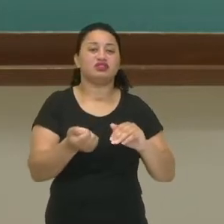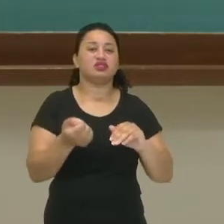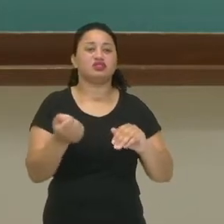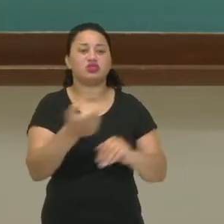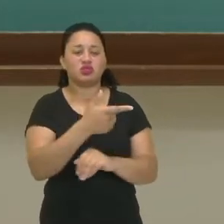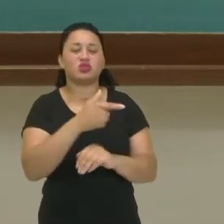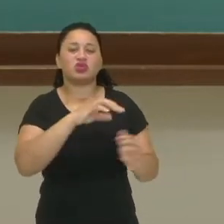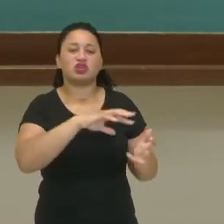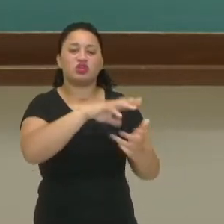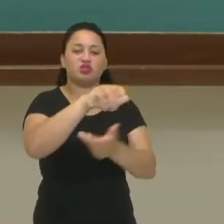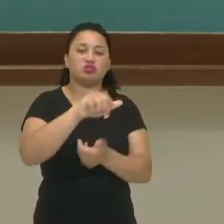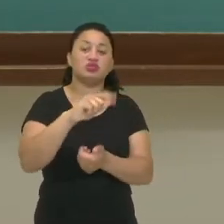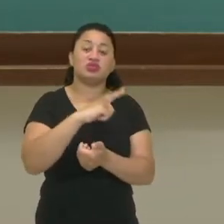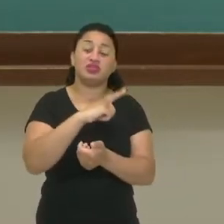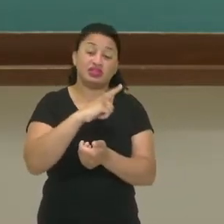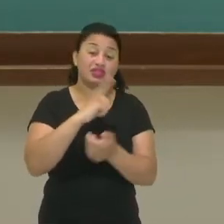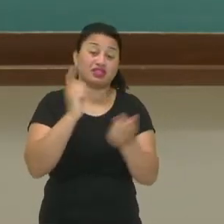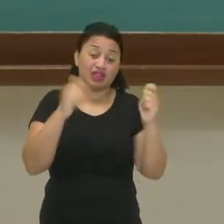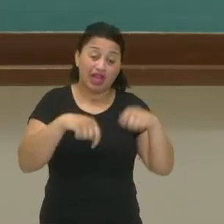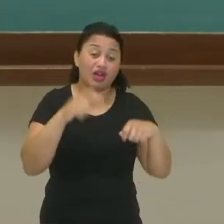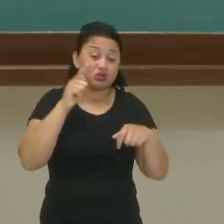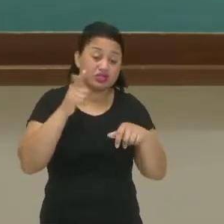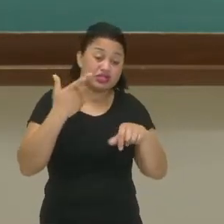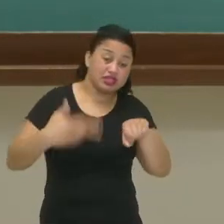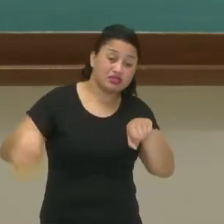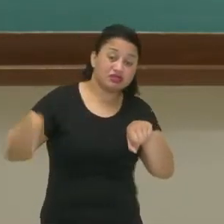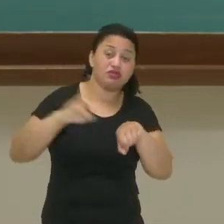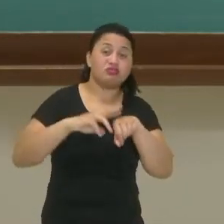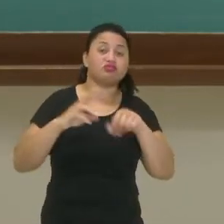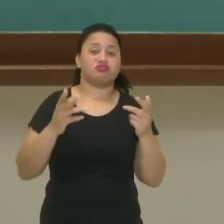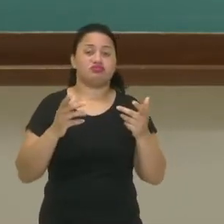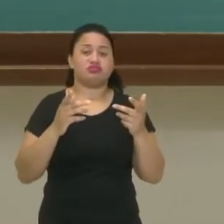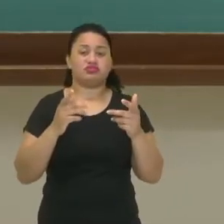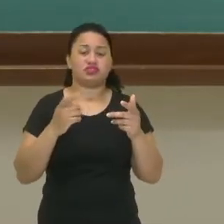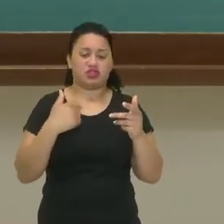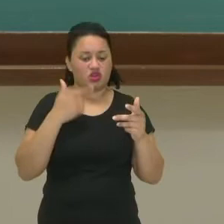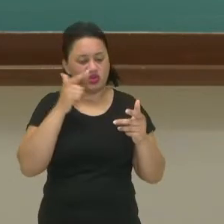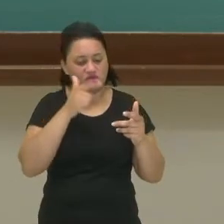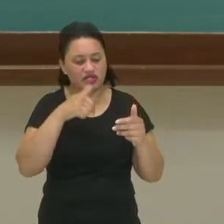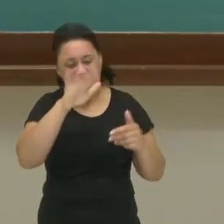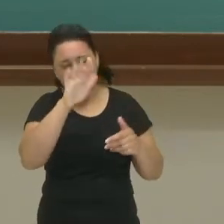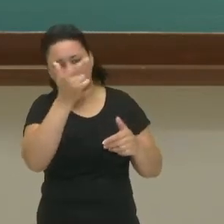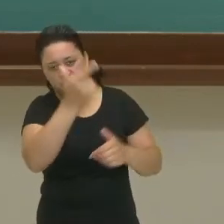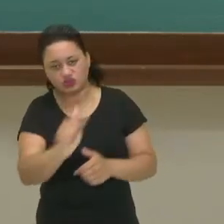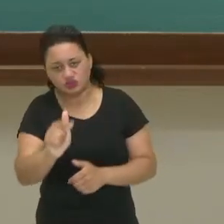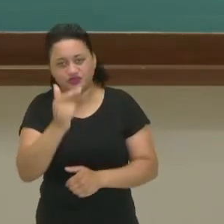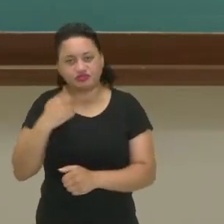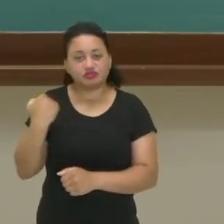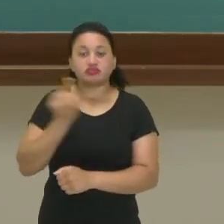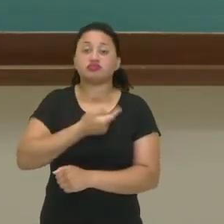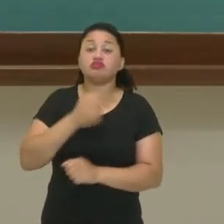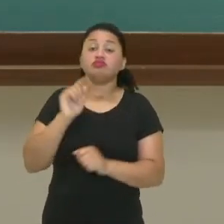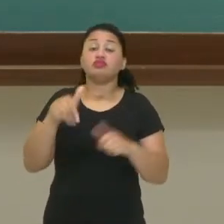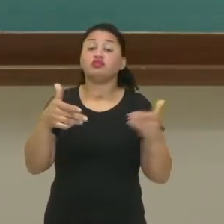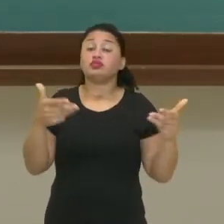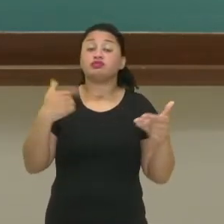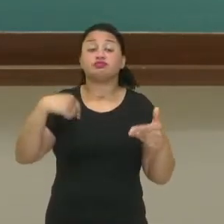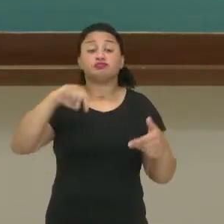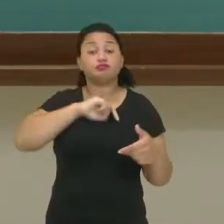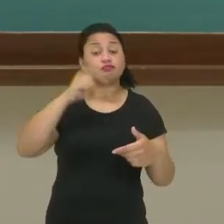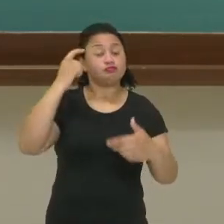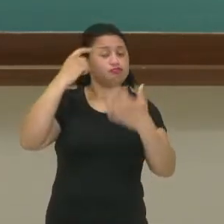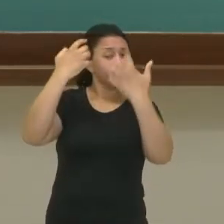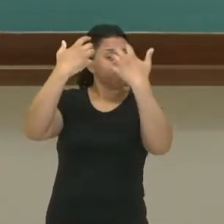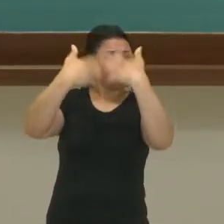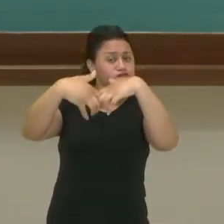do que o planeta tem de capacidade de se regenerar, de se recuperar. Então é algo que tem que pensar muito